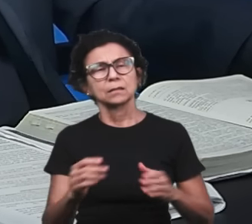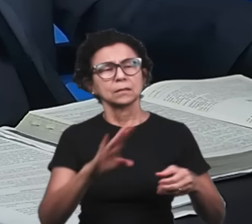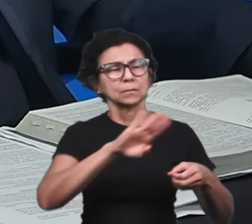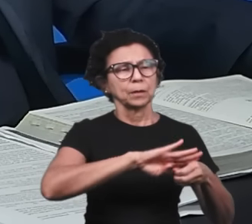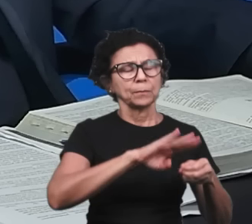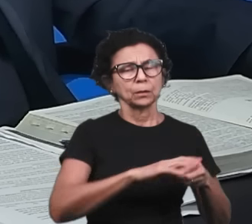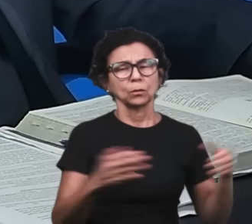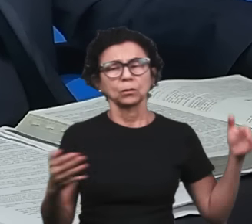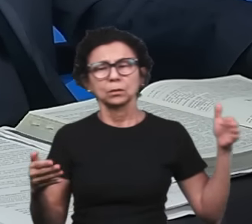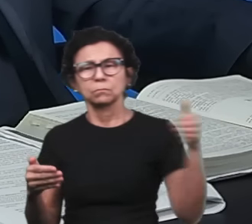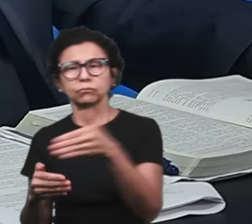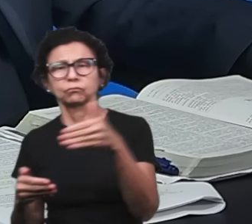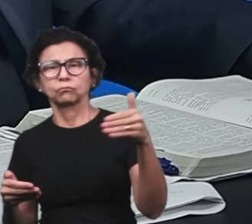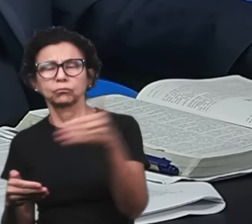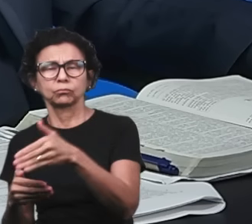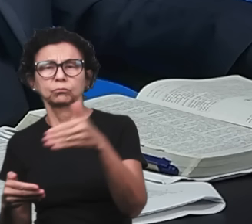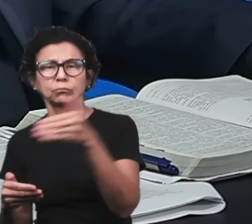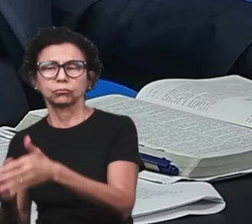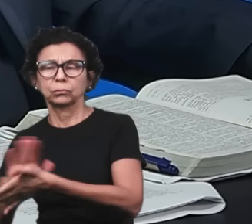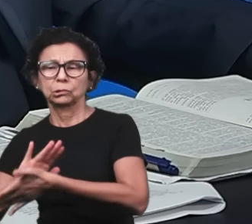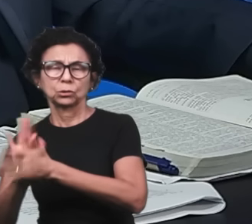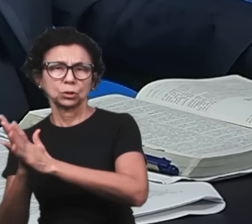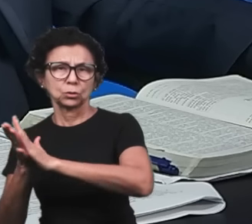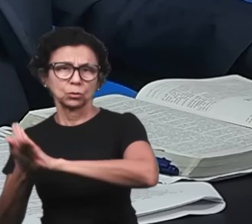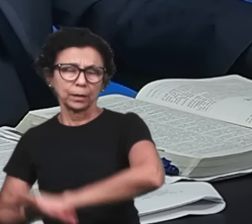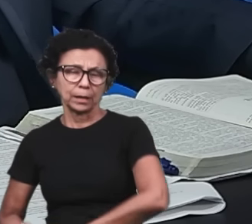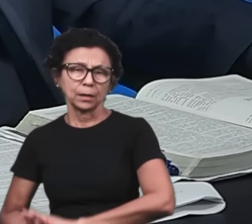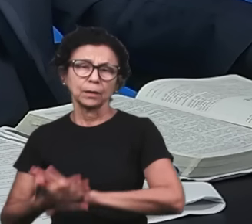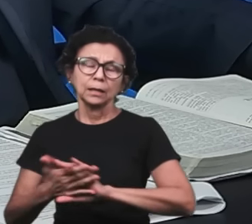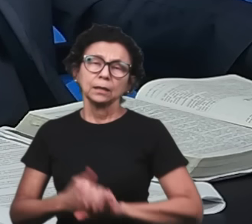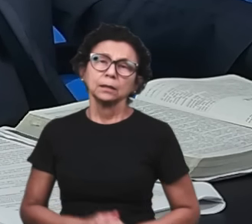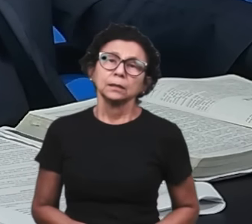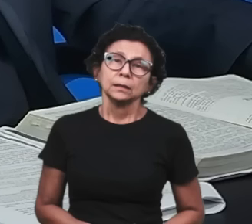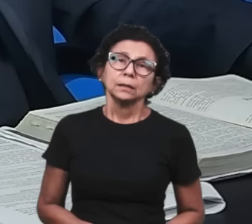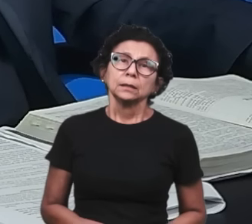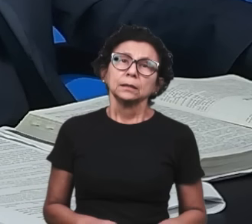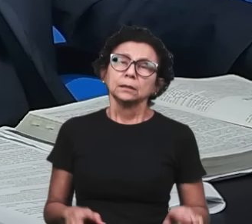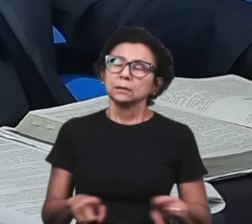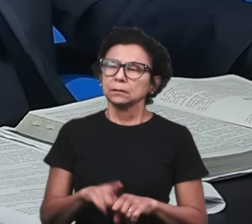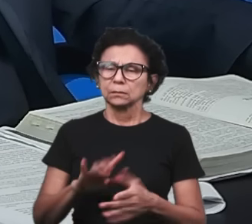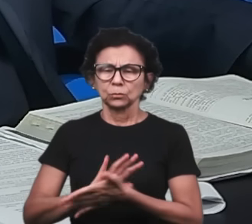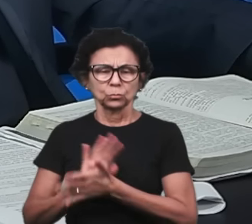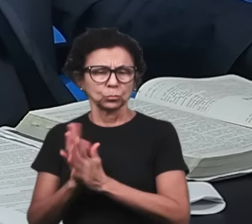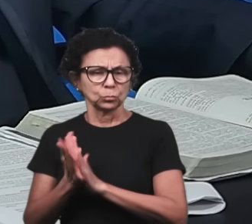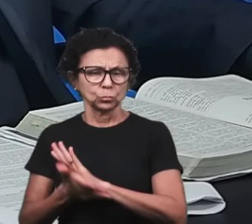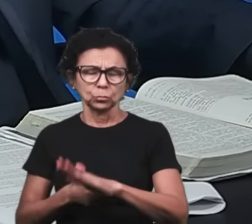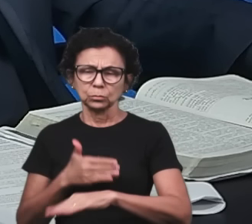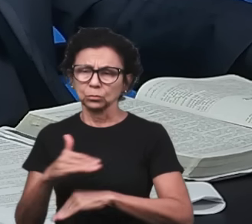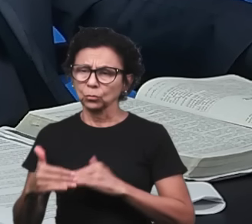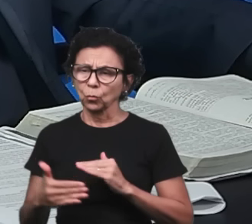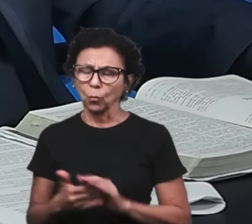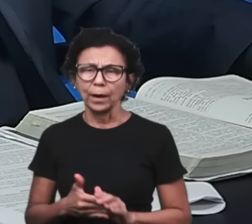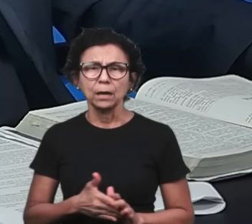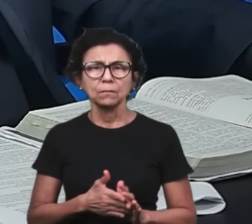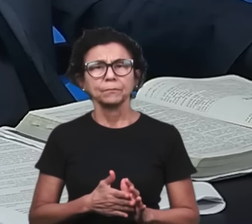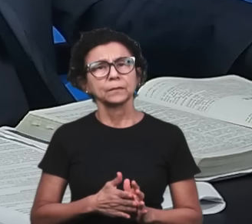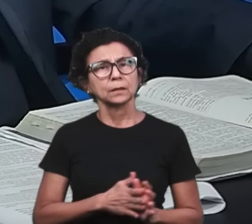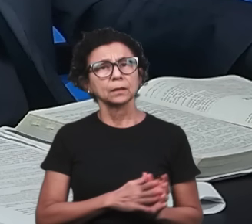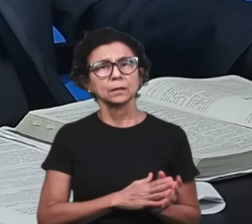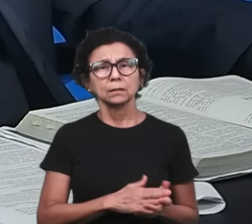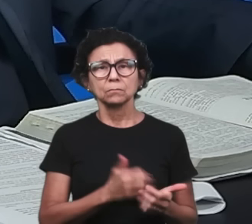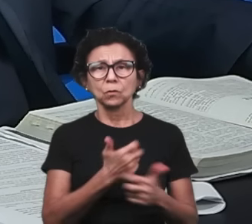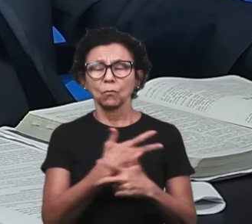Ezequiel, o profeta Ezequiel, levou 10.000 prisioneiros, depois veio para arrasar e destruir, inclusive o templo, e levar as